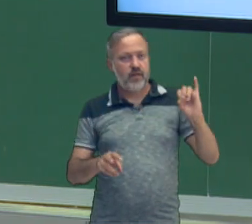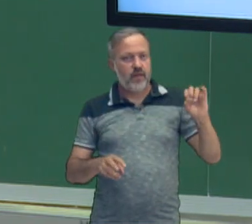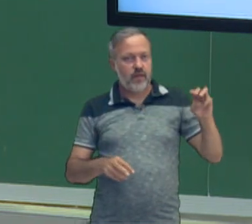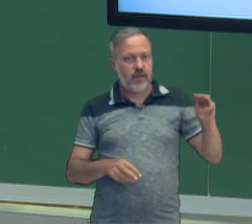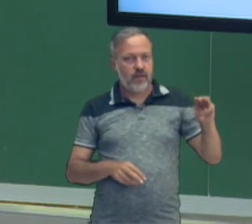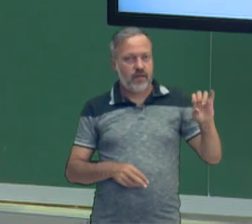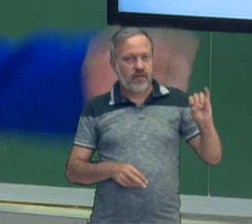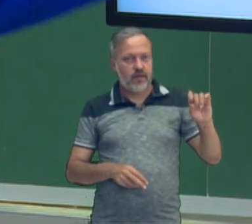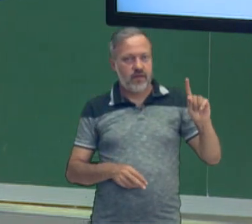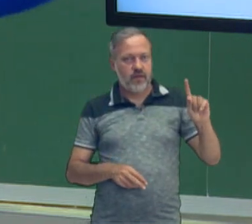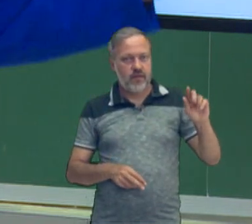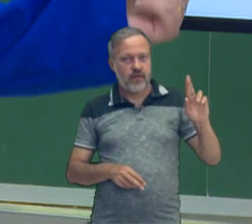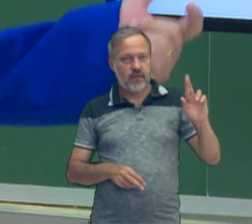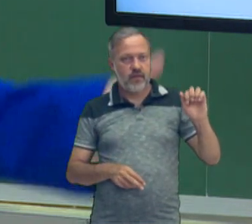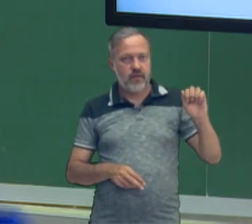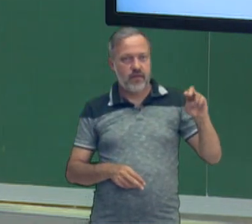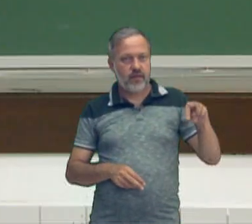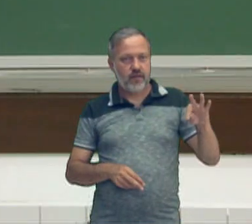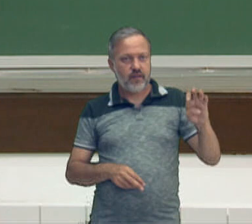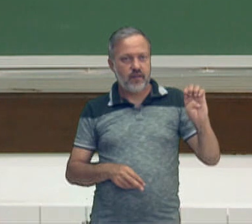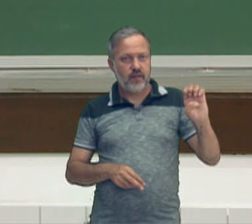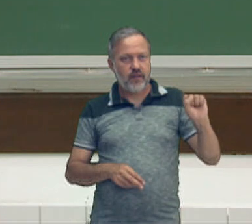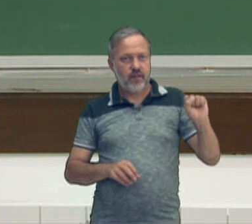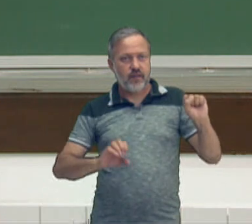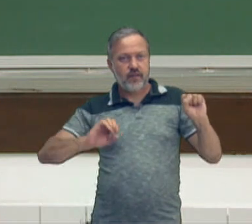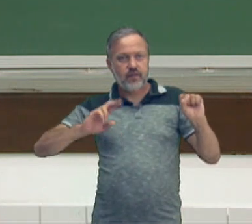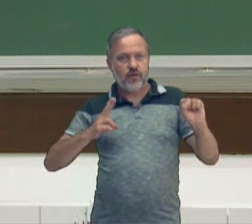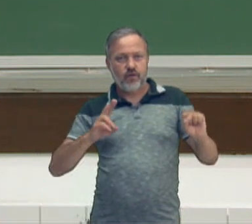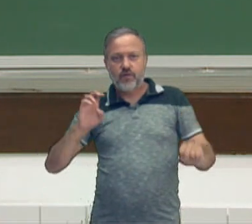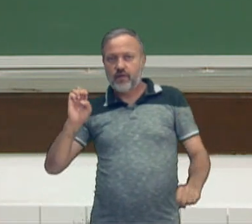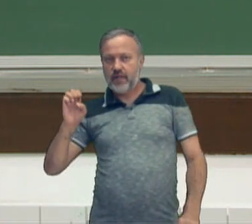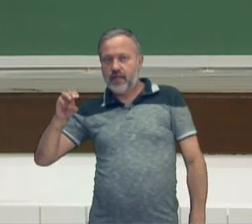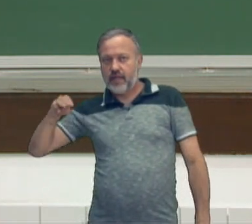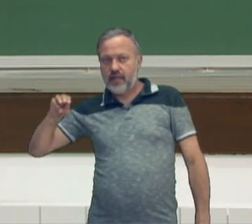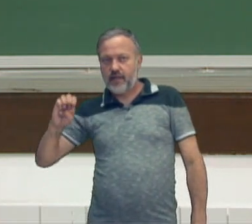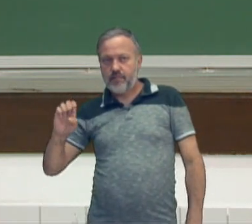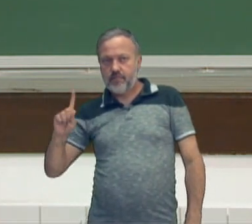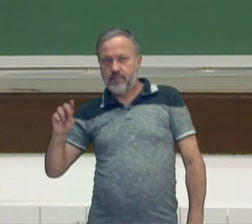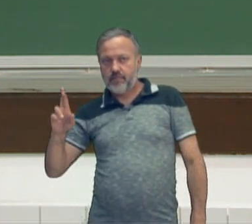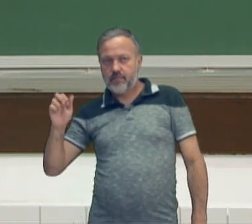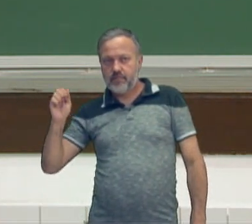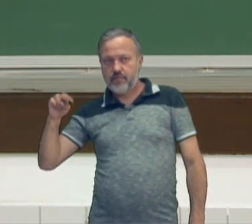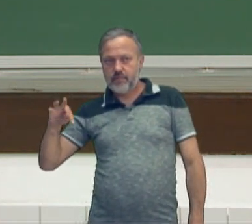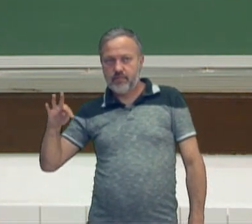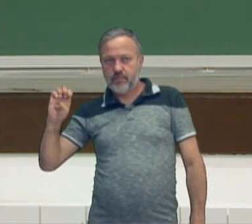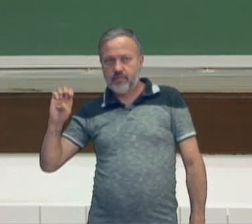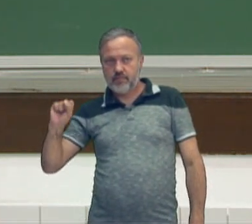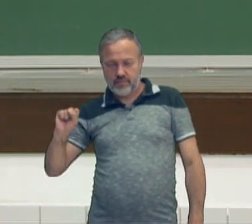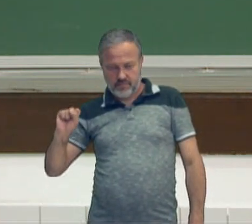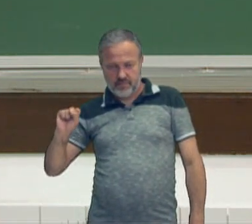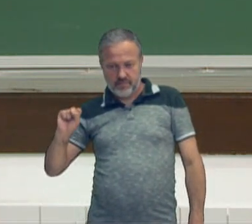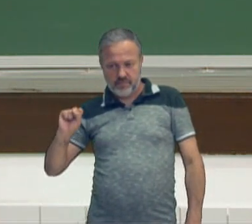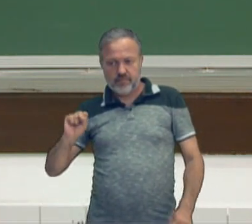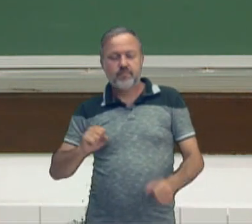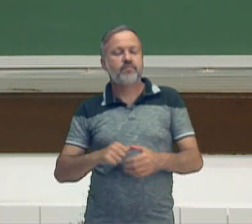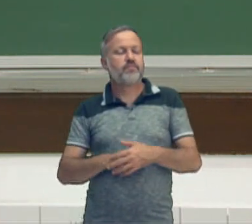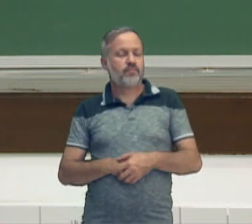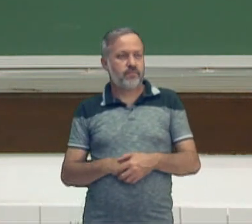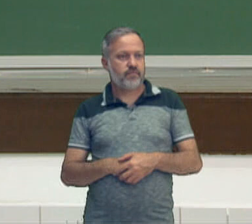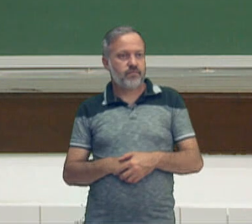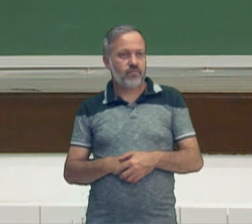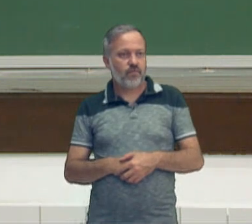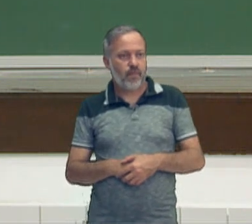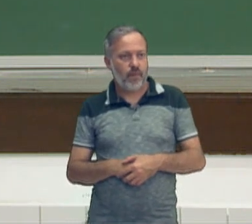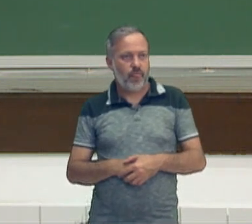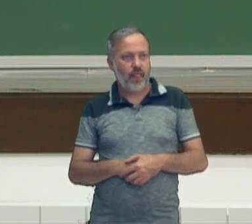nem imigrante. São dois movimentos migratórios aí, tanto os pendulares como de transumância, são específicos, né, seria